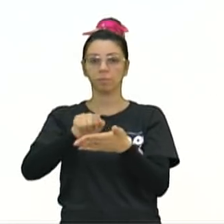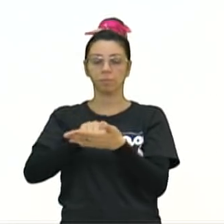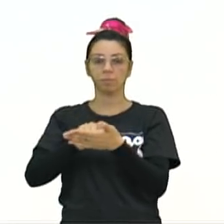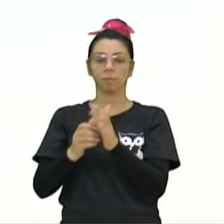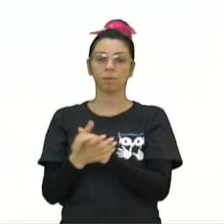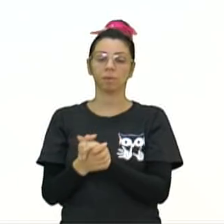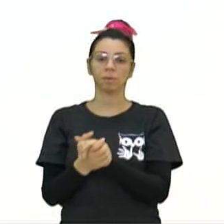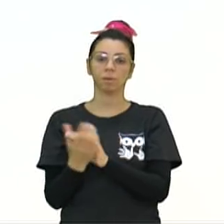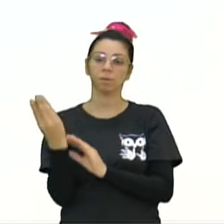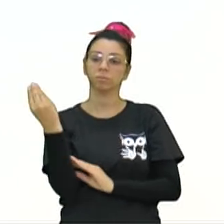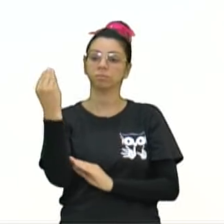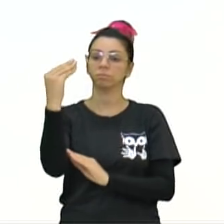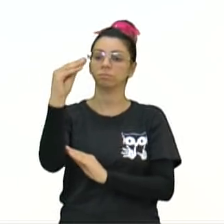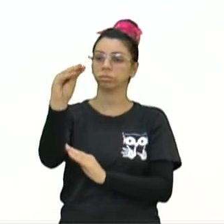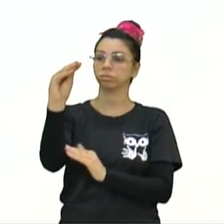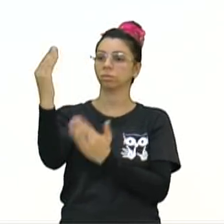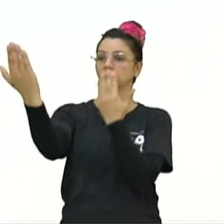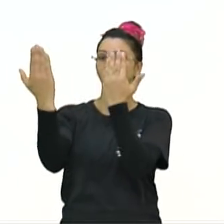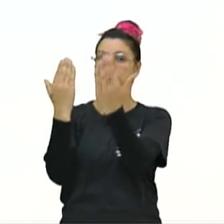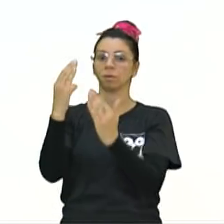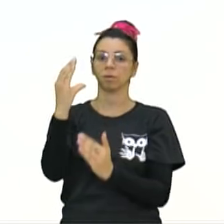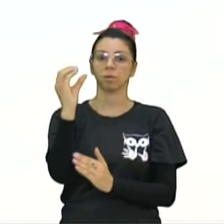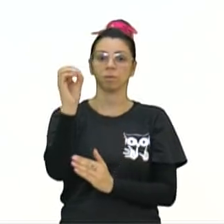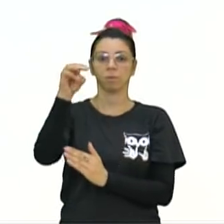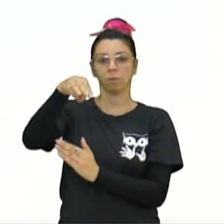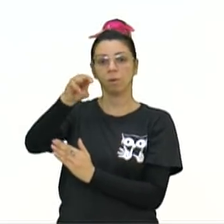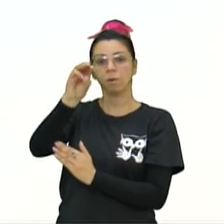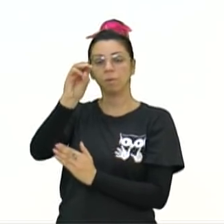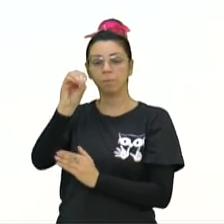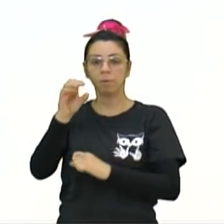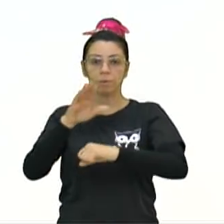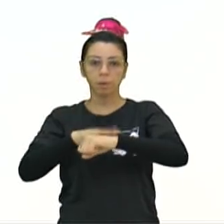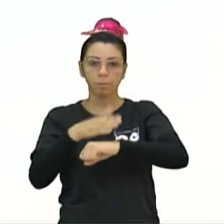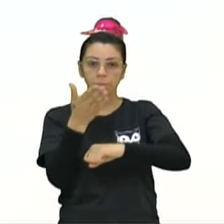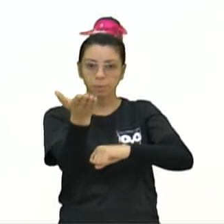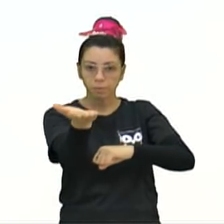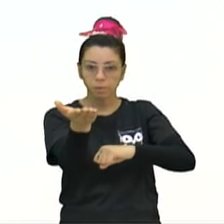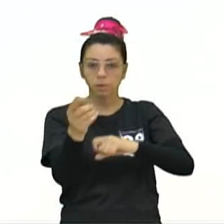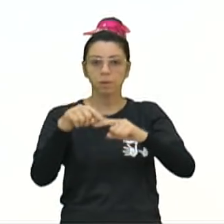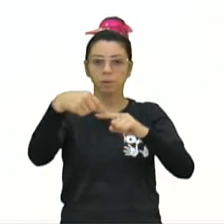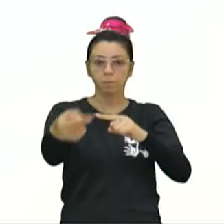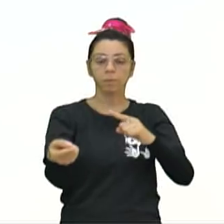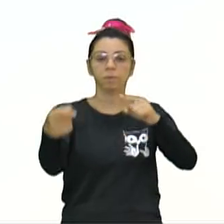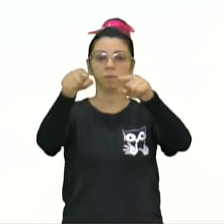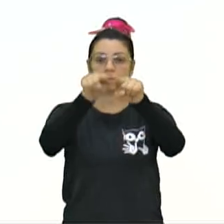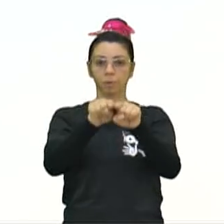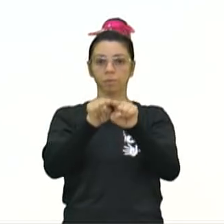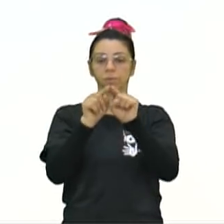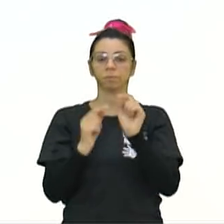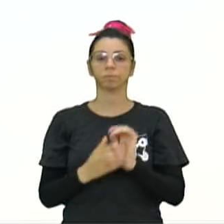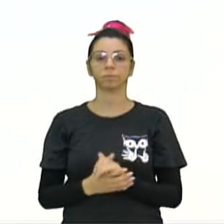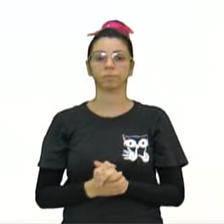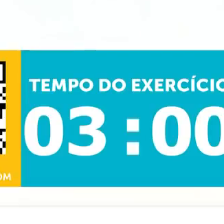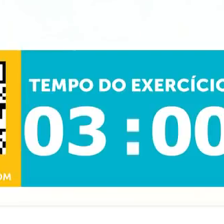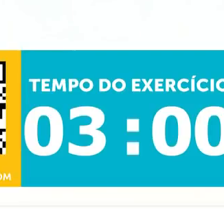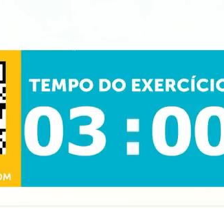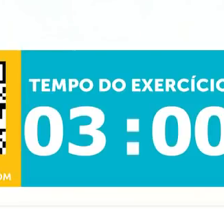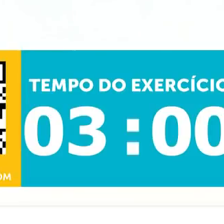inserindo o elemento comparativo como. Tá? Vou dar um tempo significativo para fazerem esse exercício e a gente retorna na sequência.